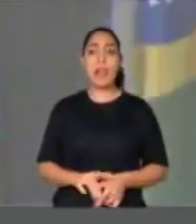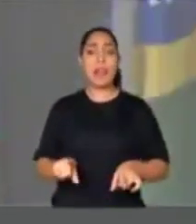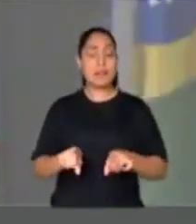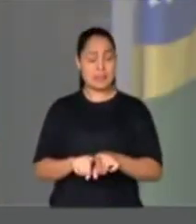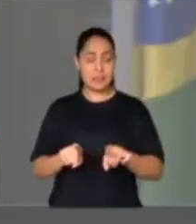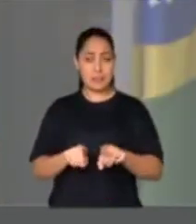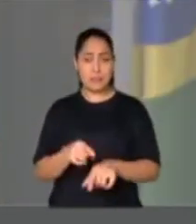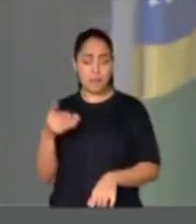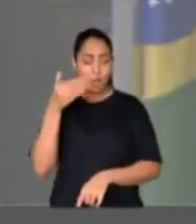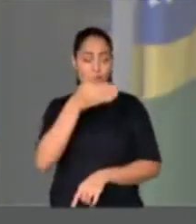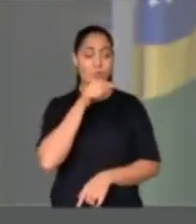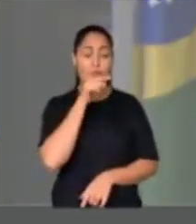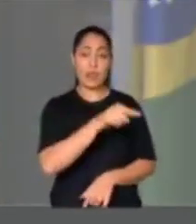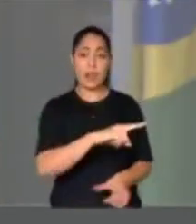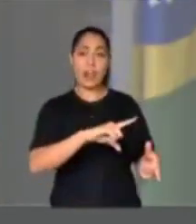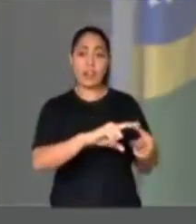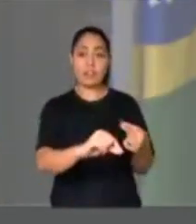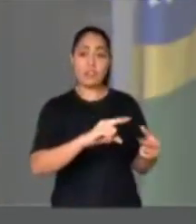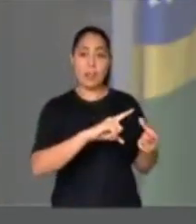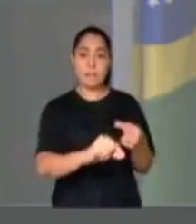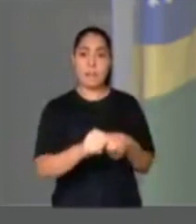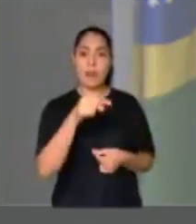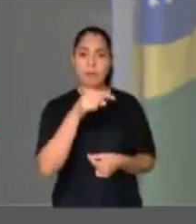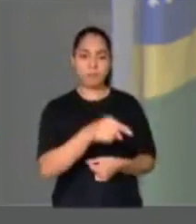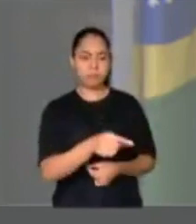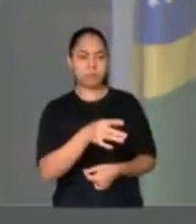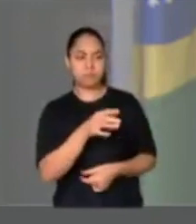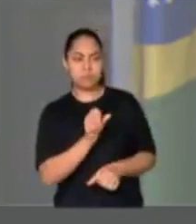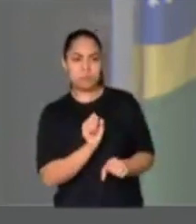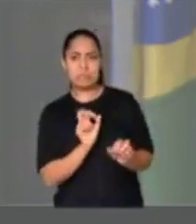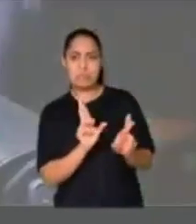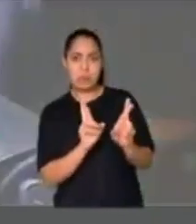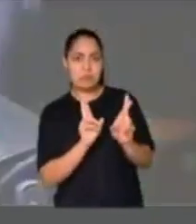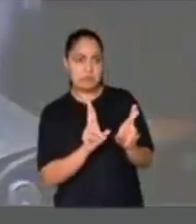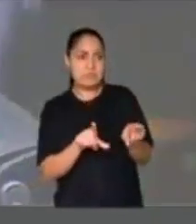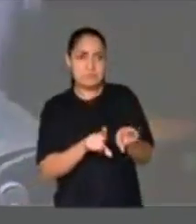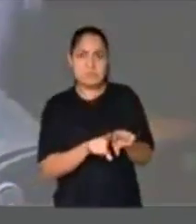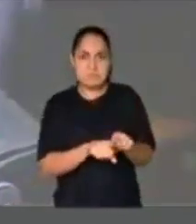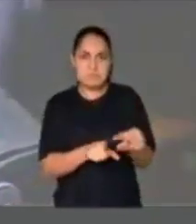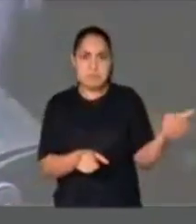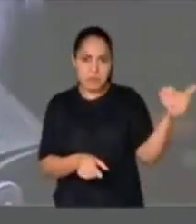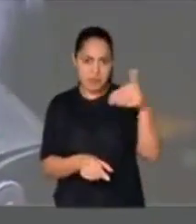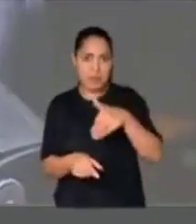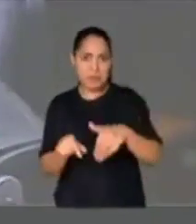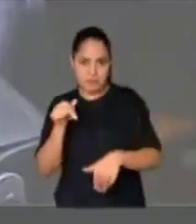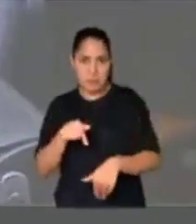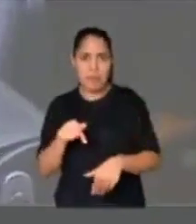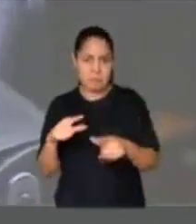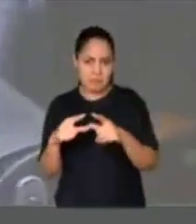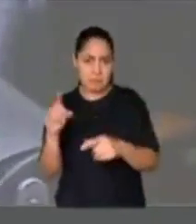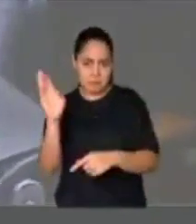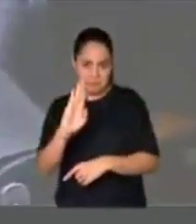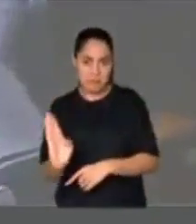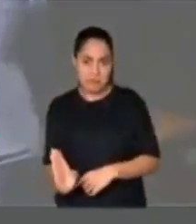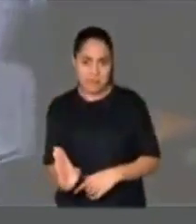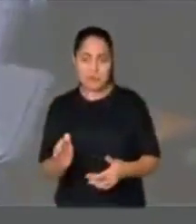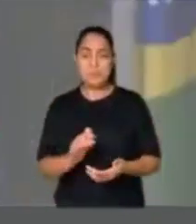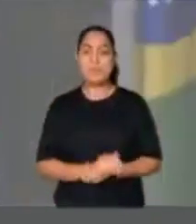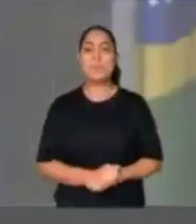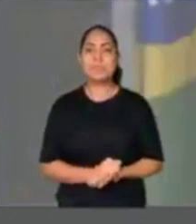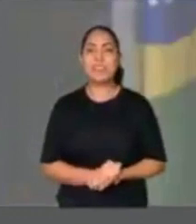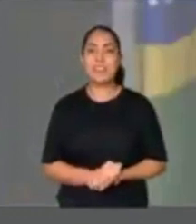Japão conhecer uma empresa que me é muito cara, a Nintendo, que espero também que venha aqui para o Brasil e